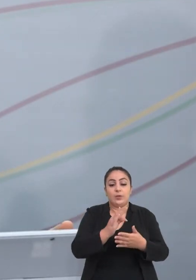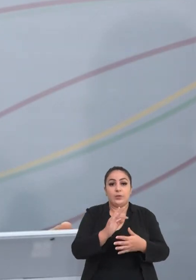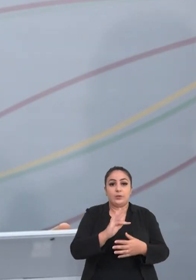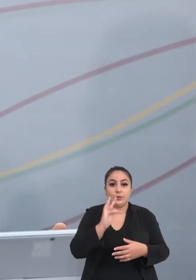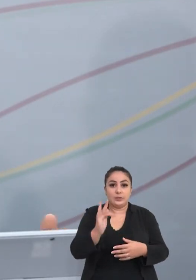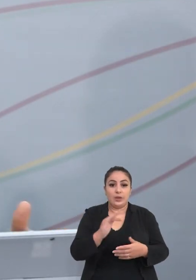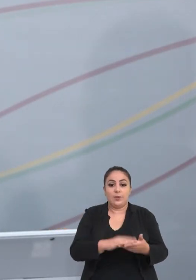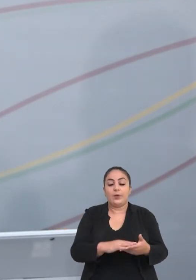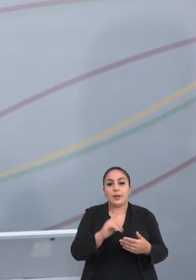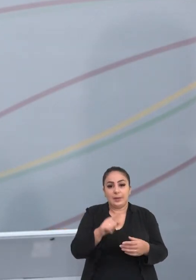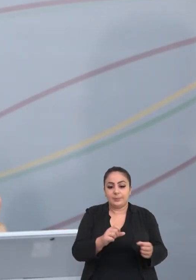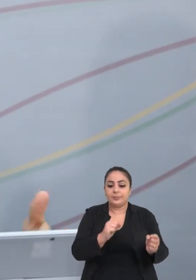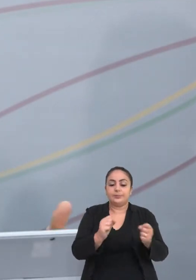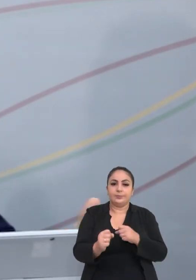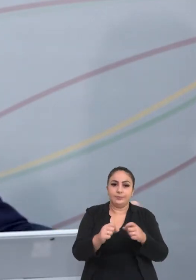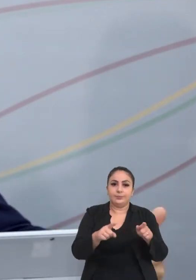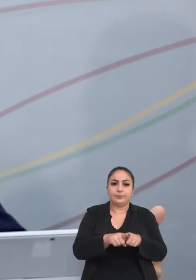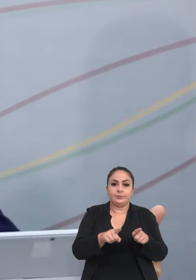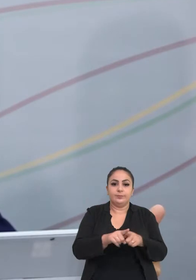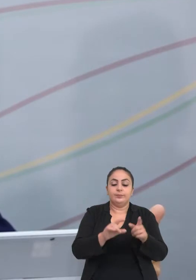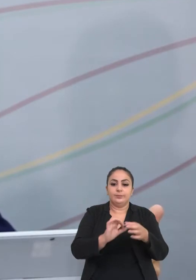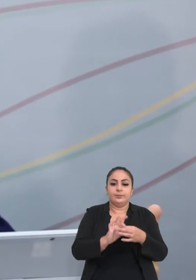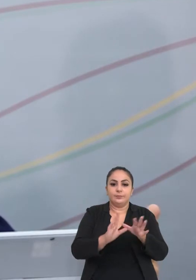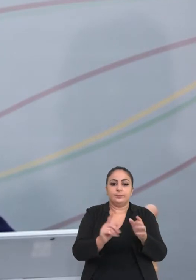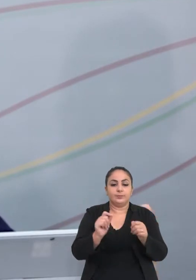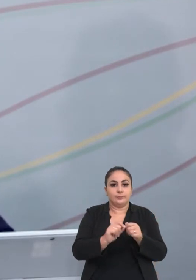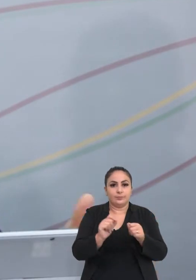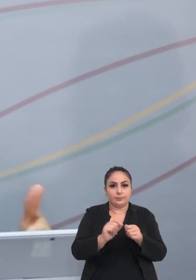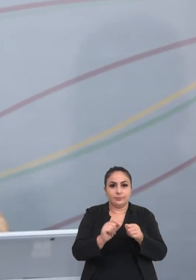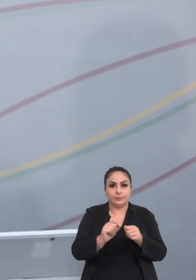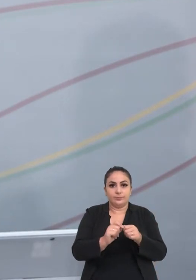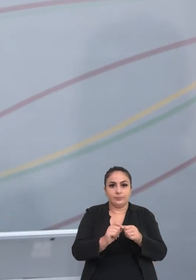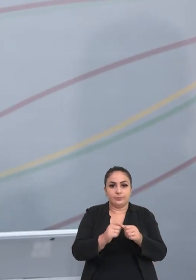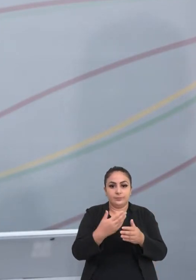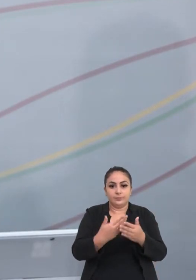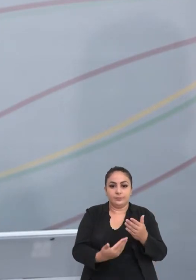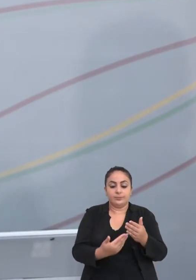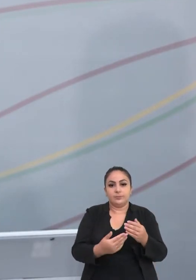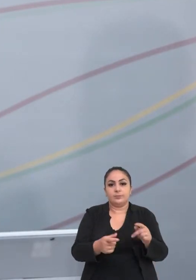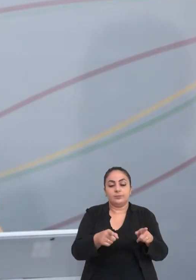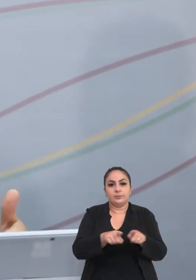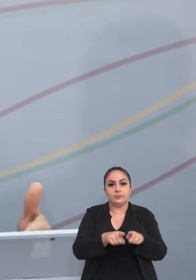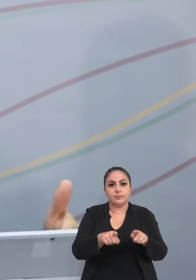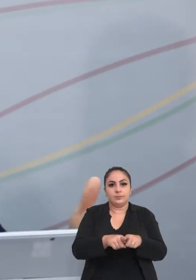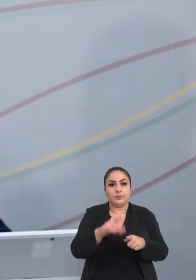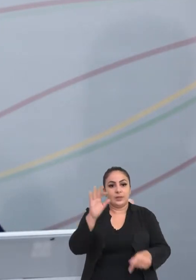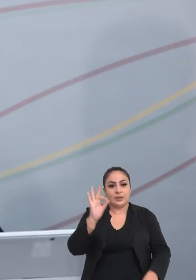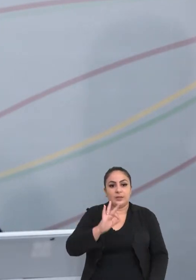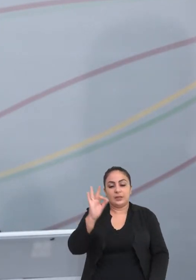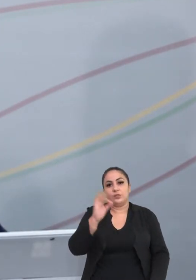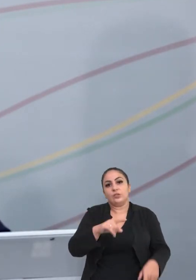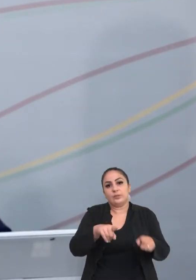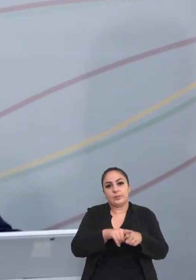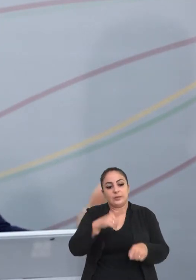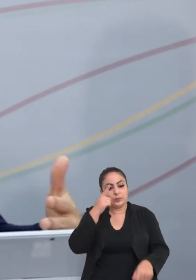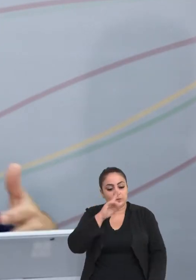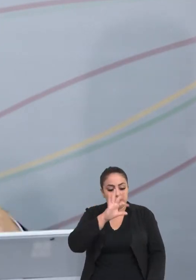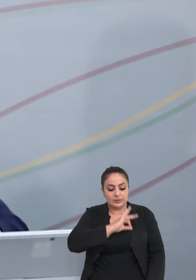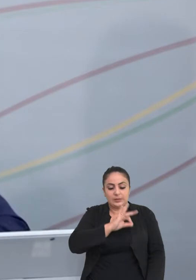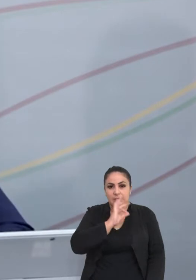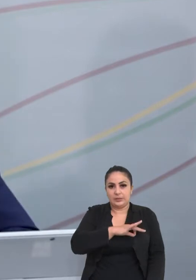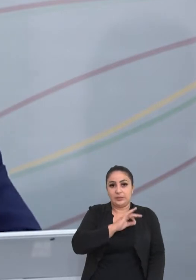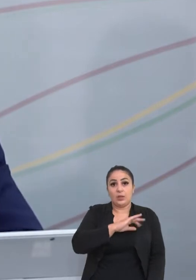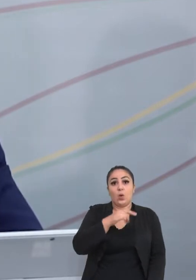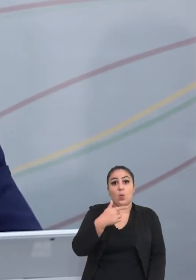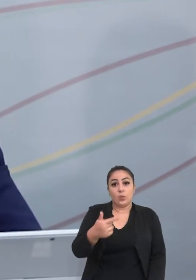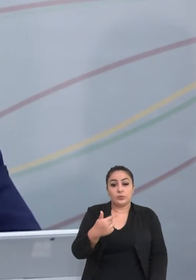Tribunal Federal, né? É possível e é permitido que se faça, né, justamente através das taxas também ter a